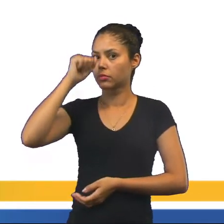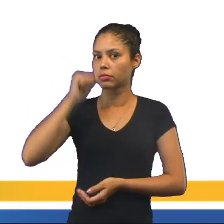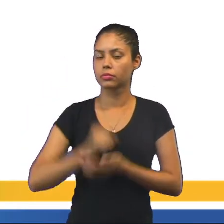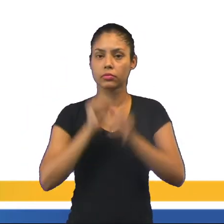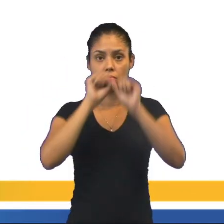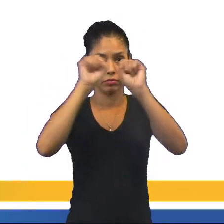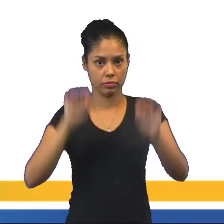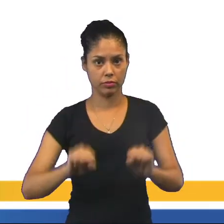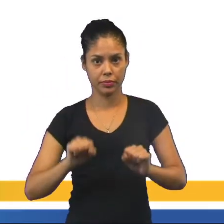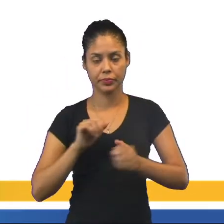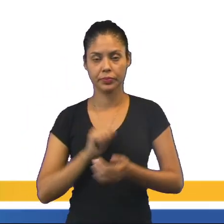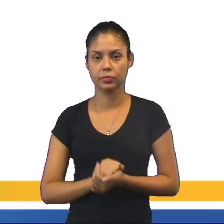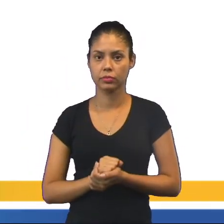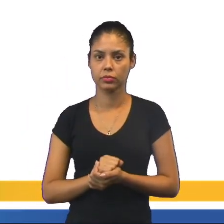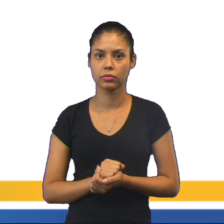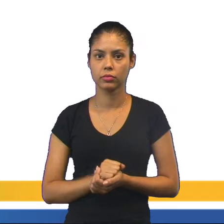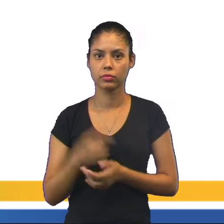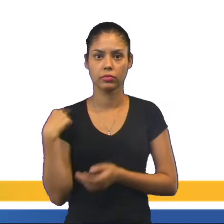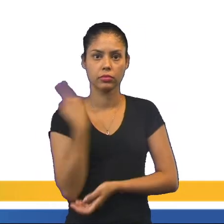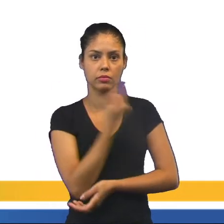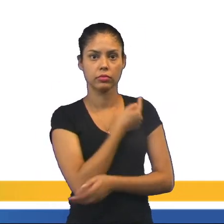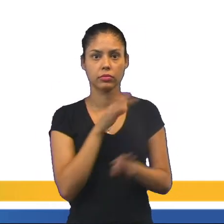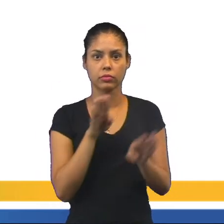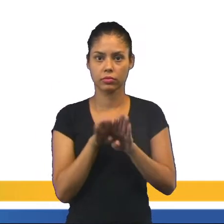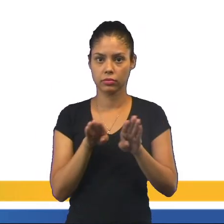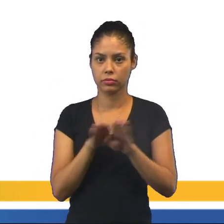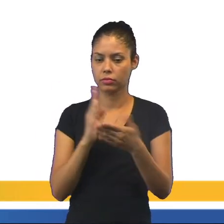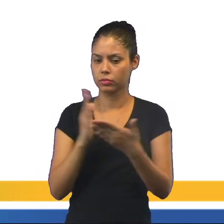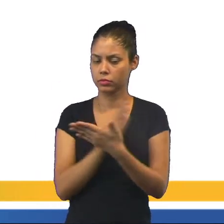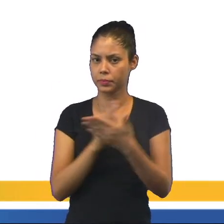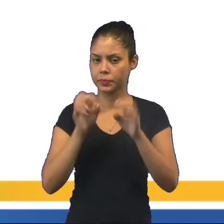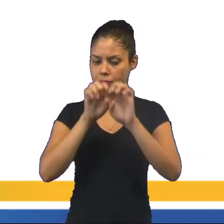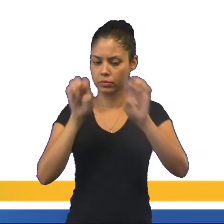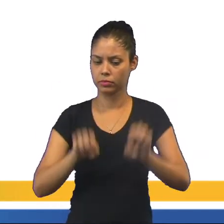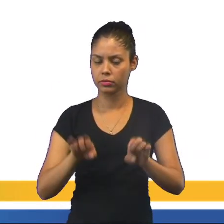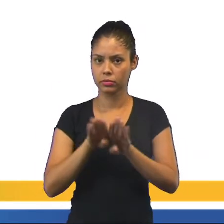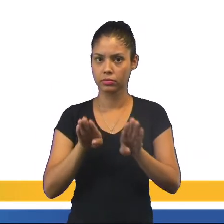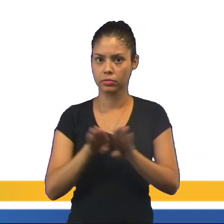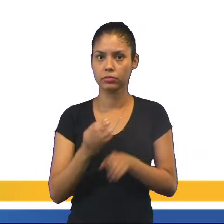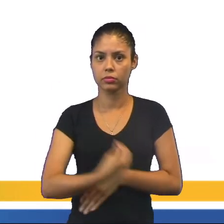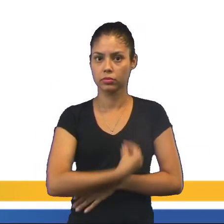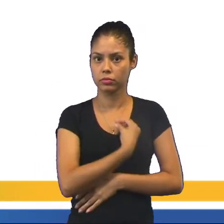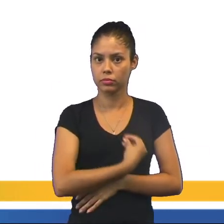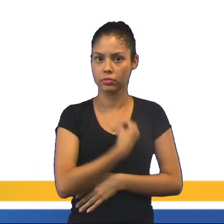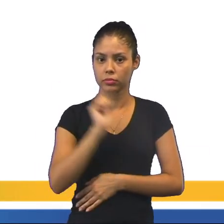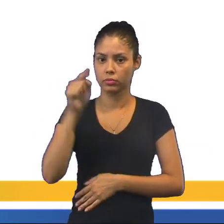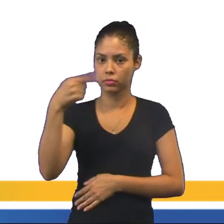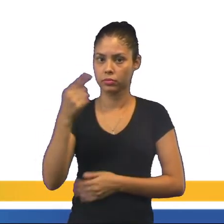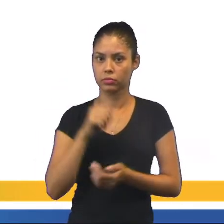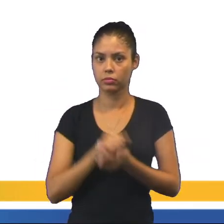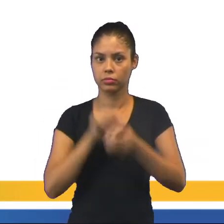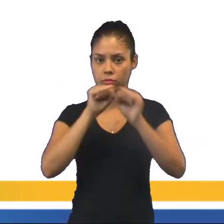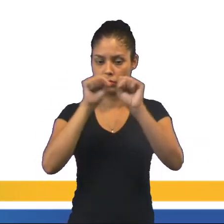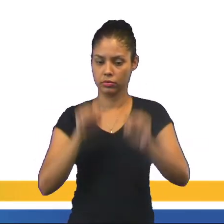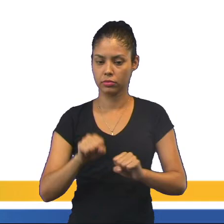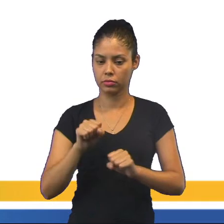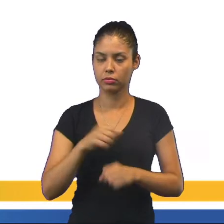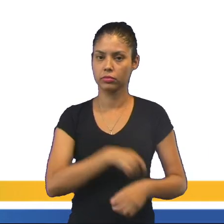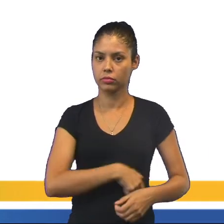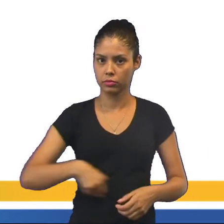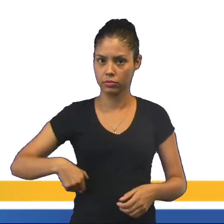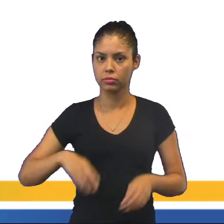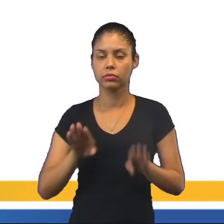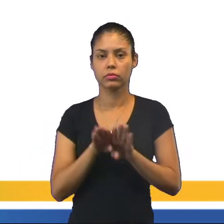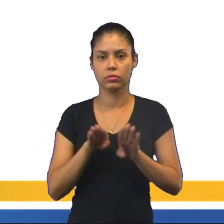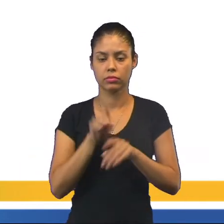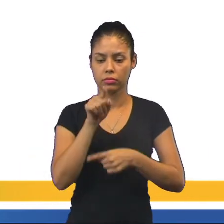desse sistema. E nós temos aí também que algumas estruturas podem estar presentes lá no sistema digestório, né? E dentro